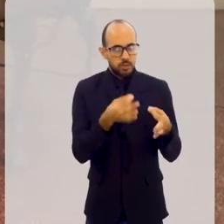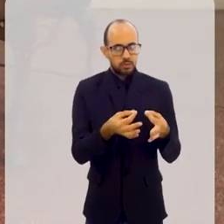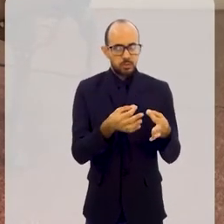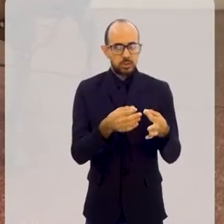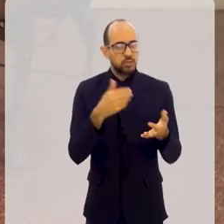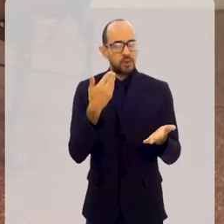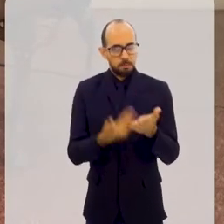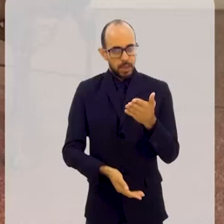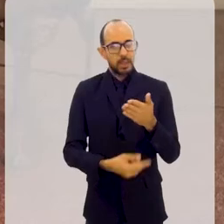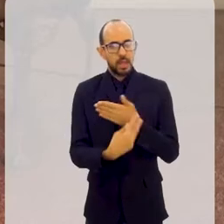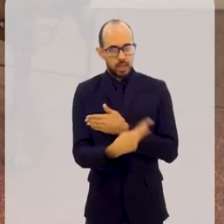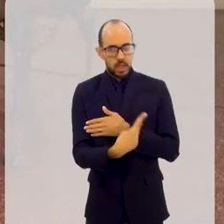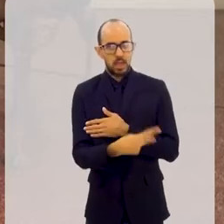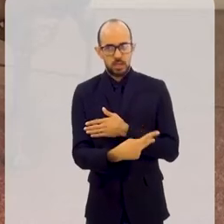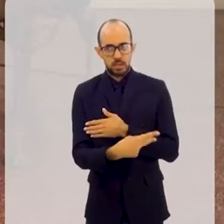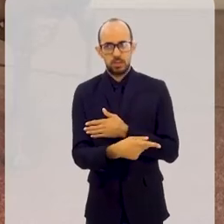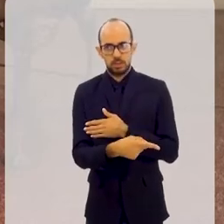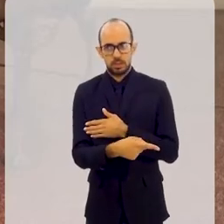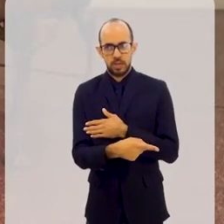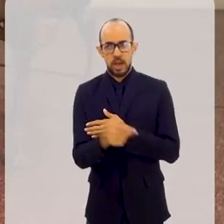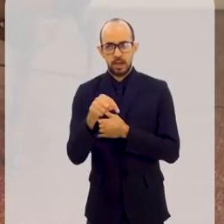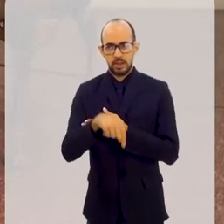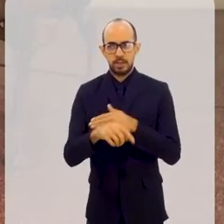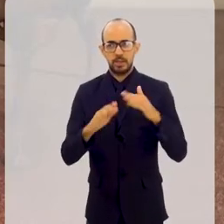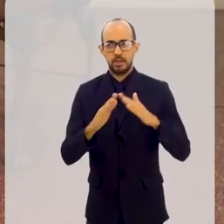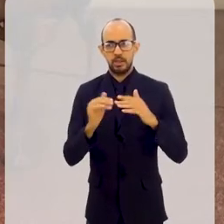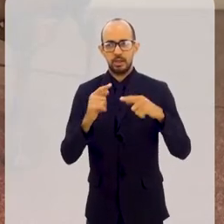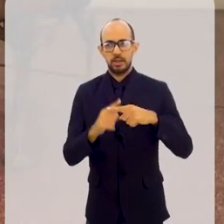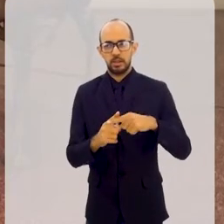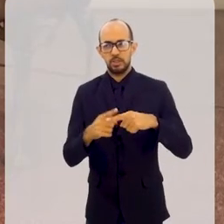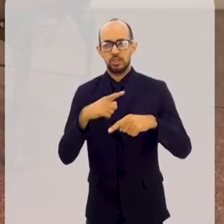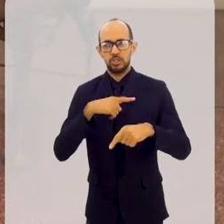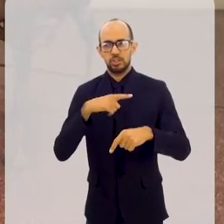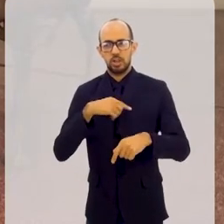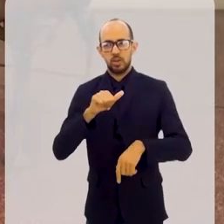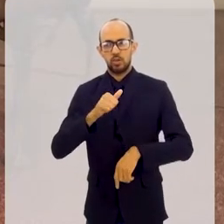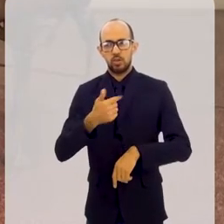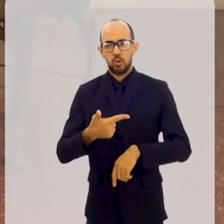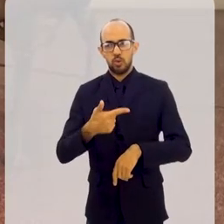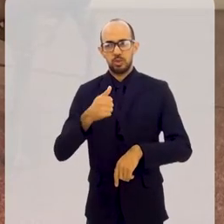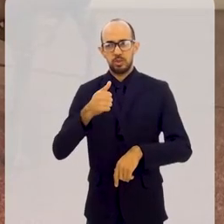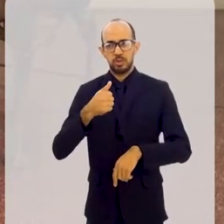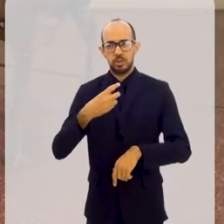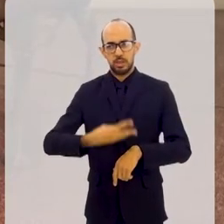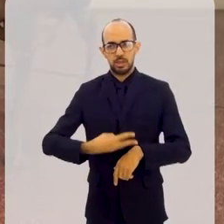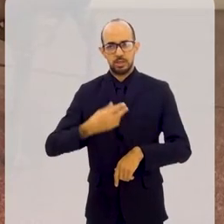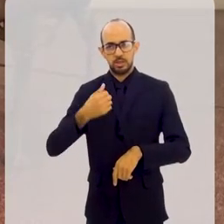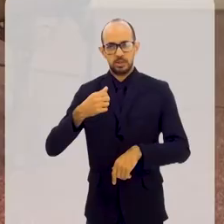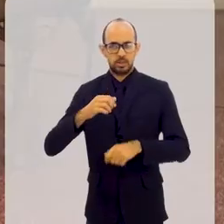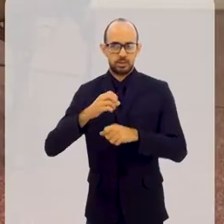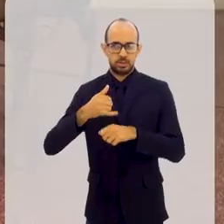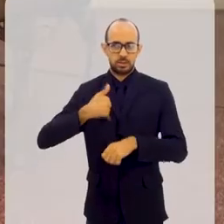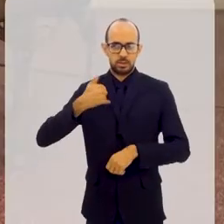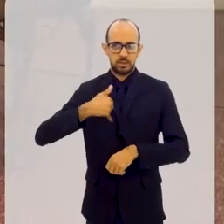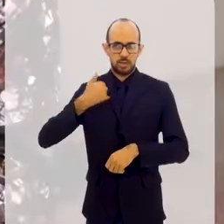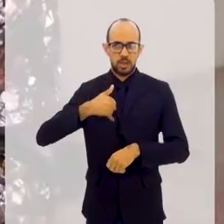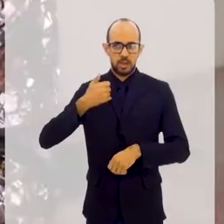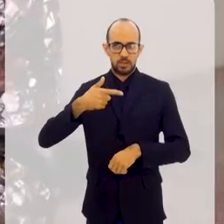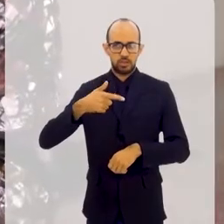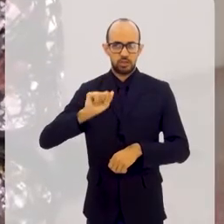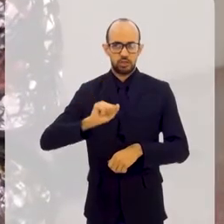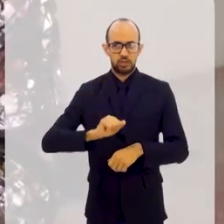ele pede eles a gente tem um homem aqui na igreja com 12 13 anos já tá trava na mídia